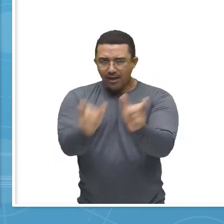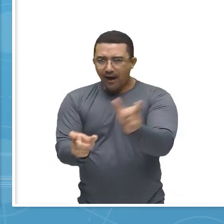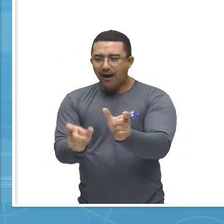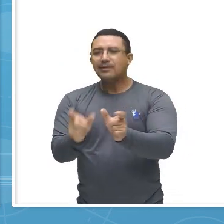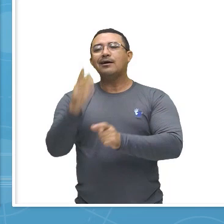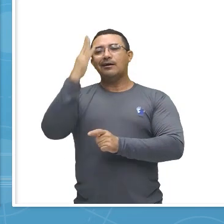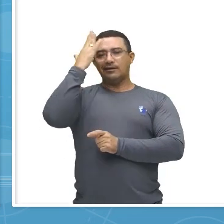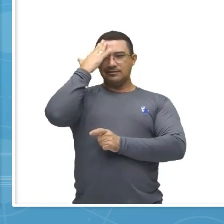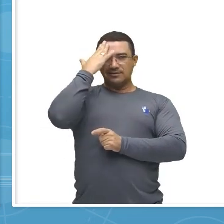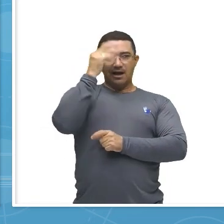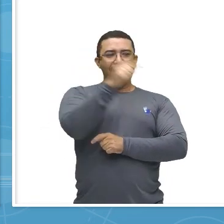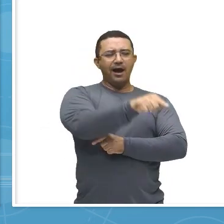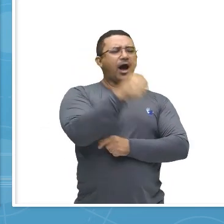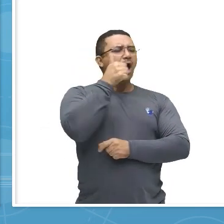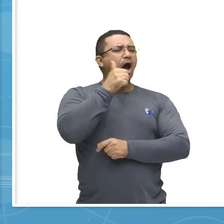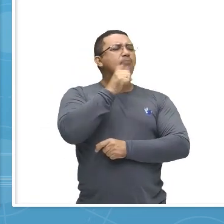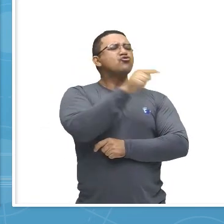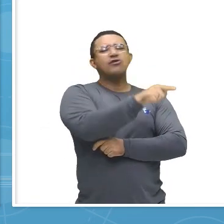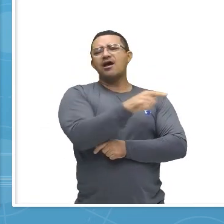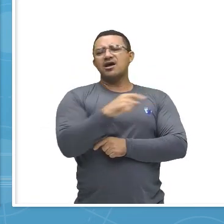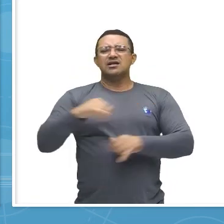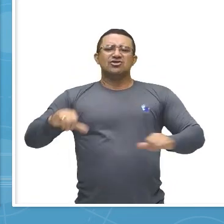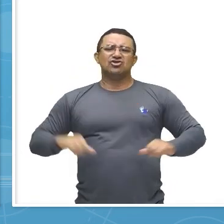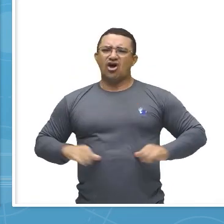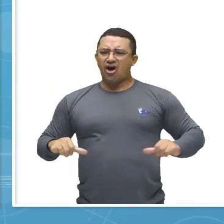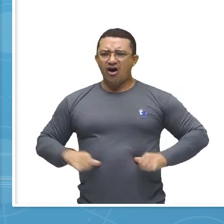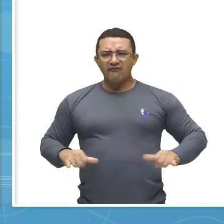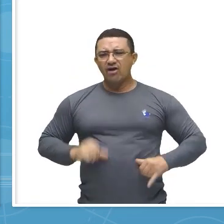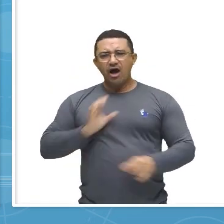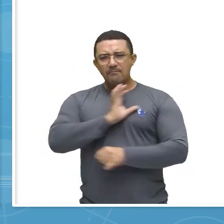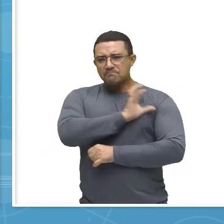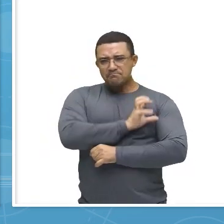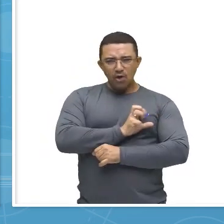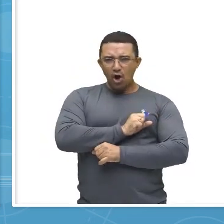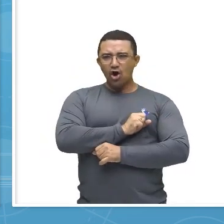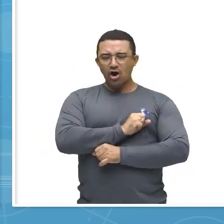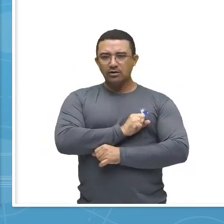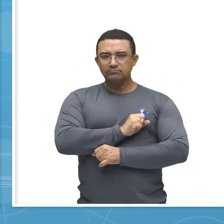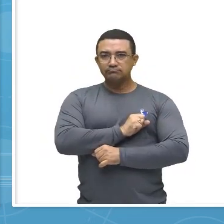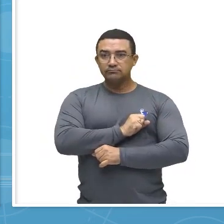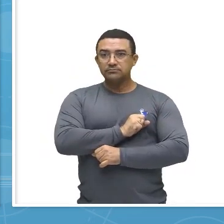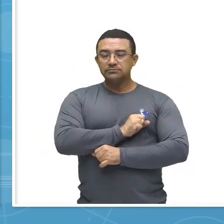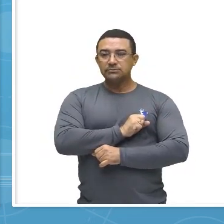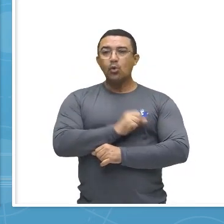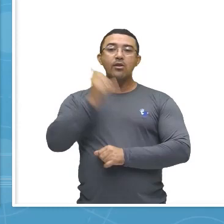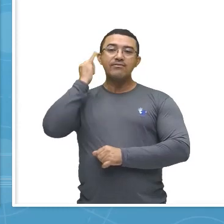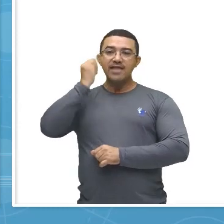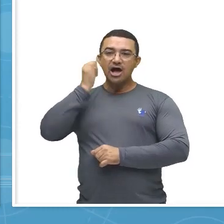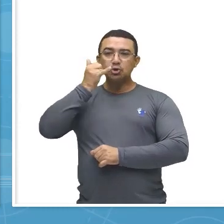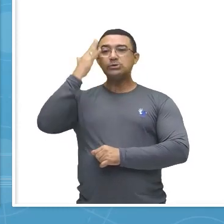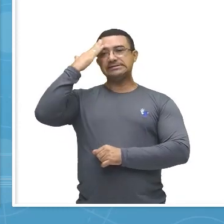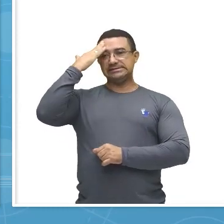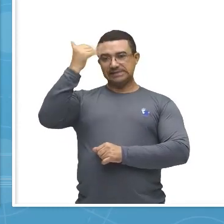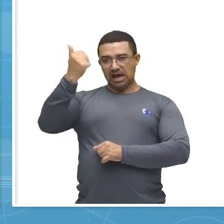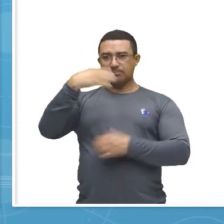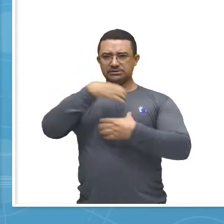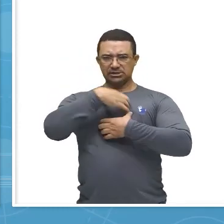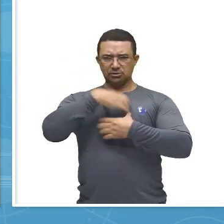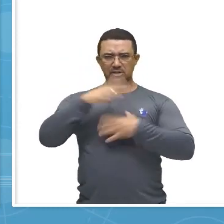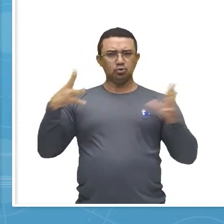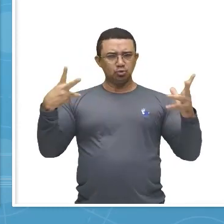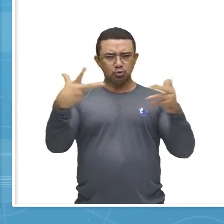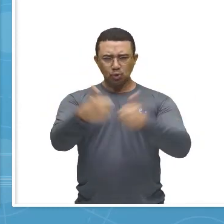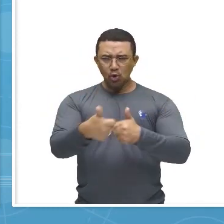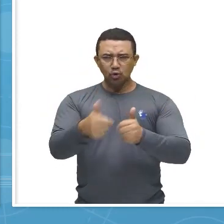a mocinha está sofrendo de amor, então ele sabe dos sentimentos, de todos os personagens, ele